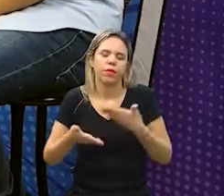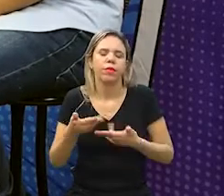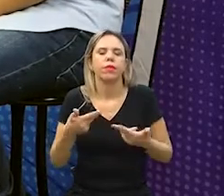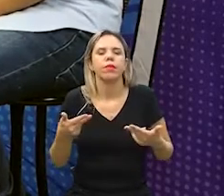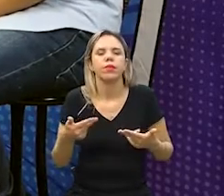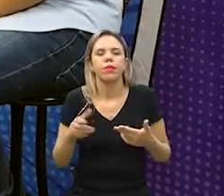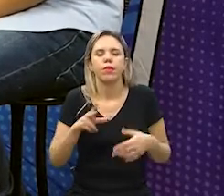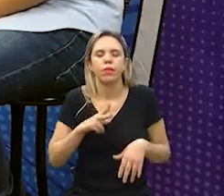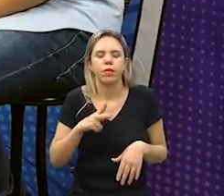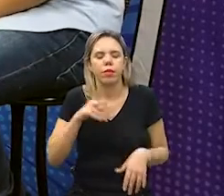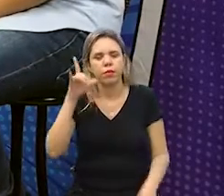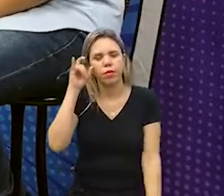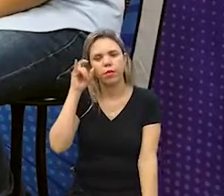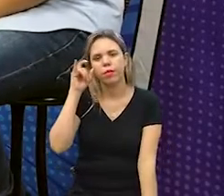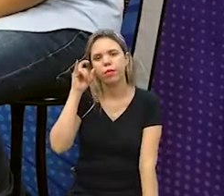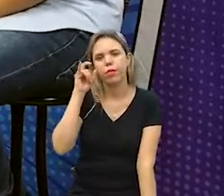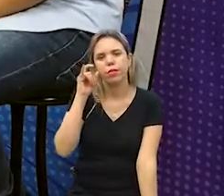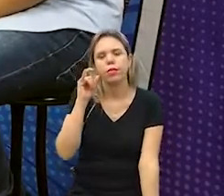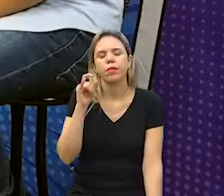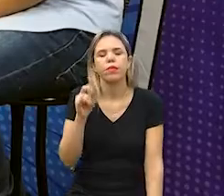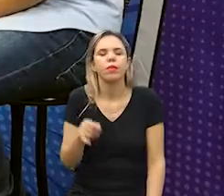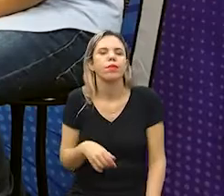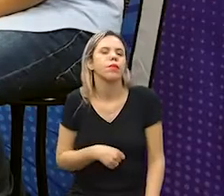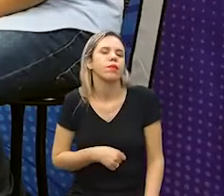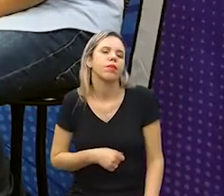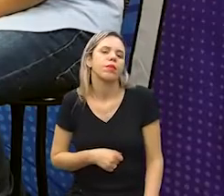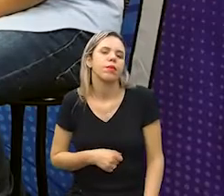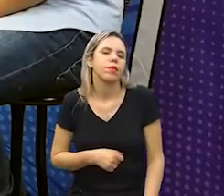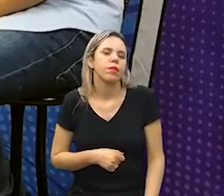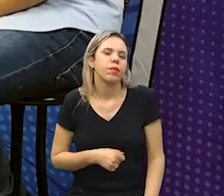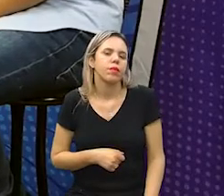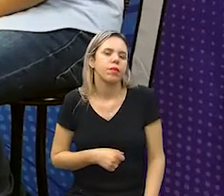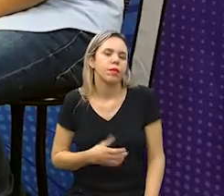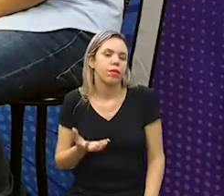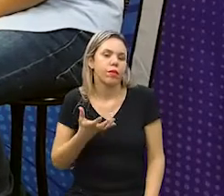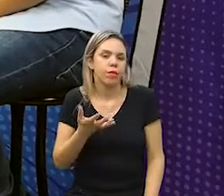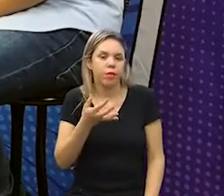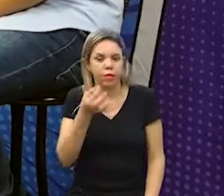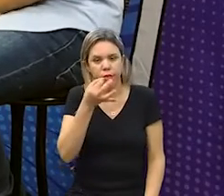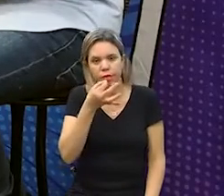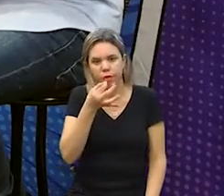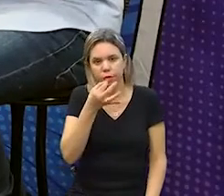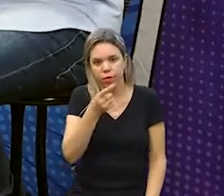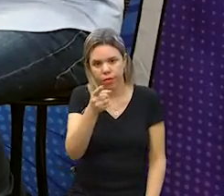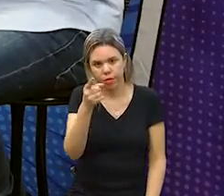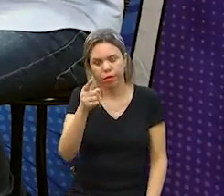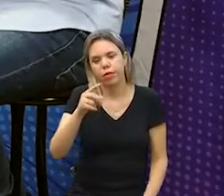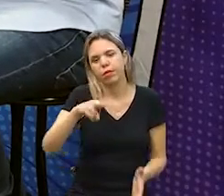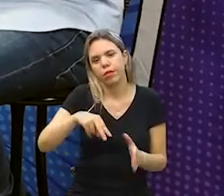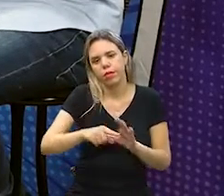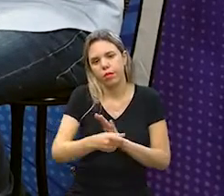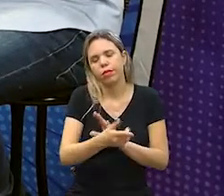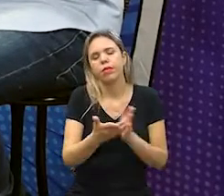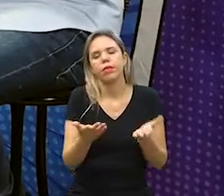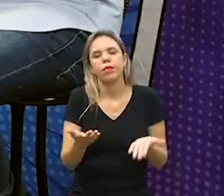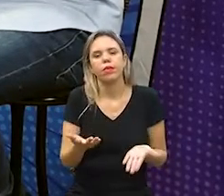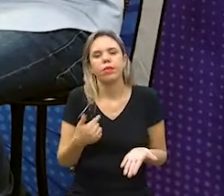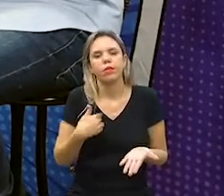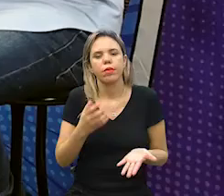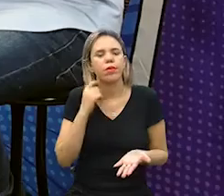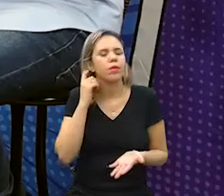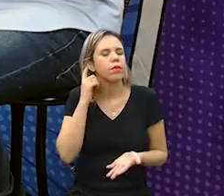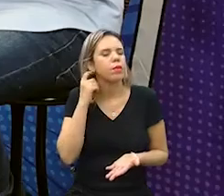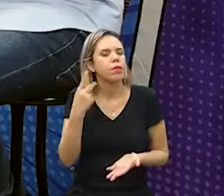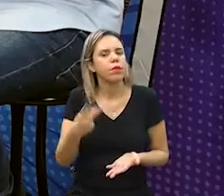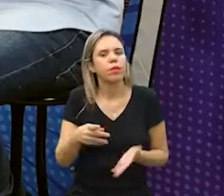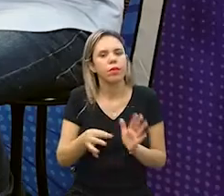né? No Instagram. Então, assim, eu quero ouvir a opinião. Se você lê o Fundo no Fundo do Rio, eu quero ouvir